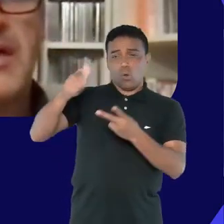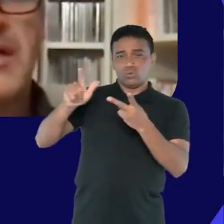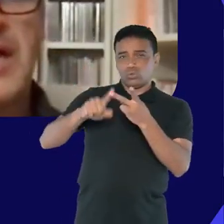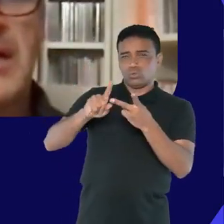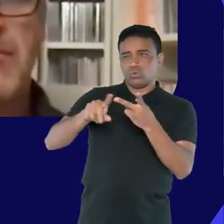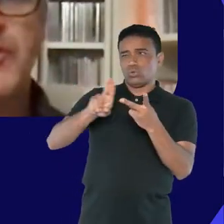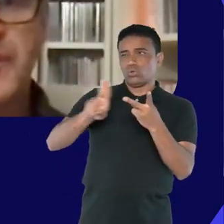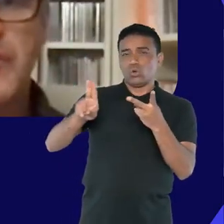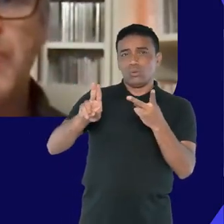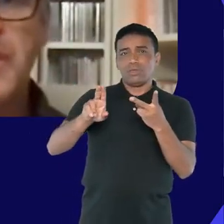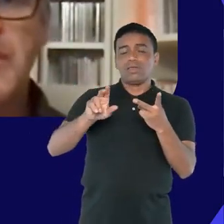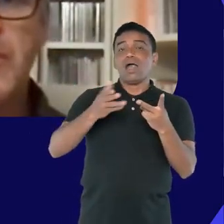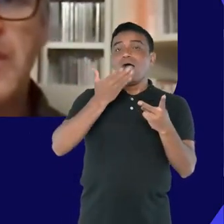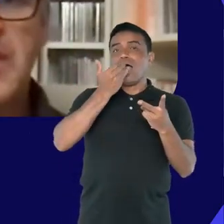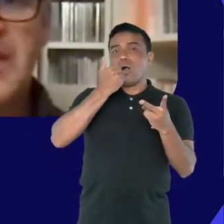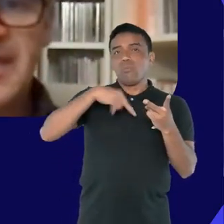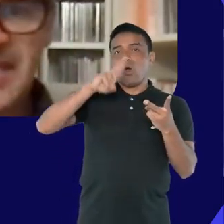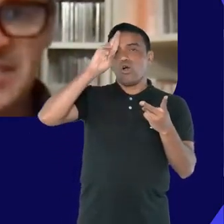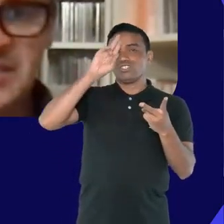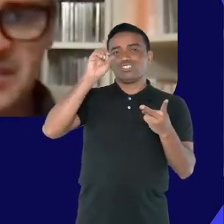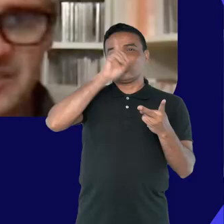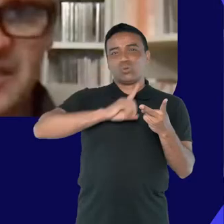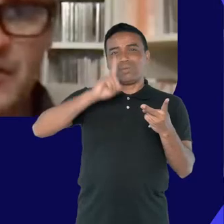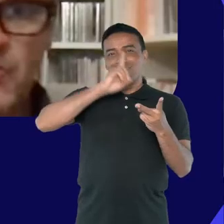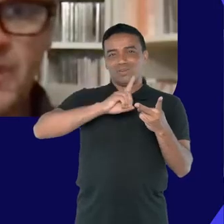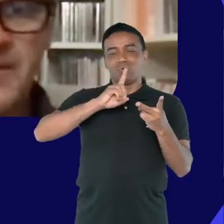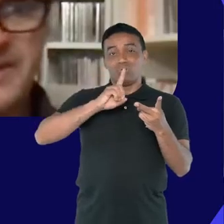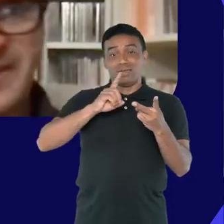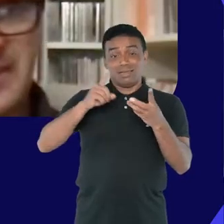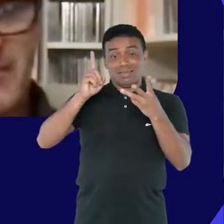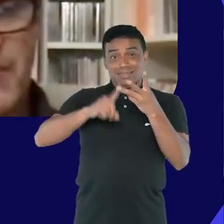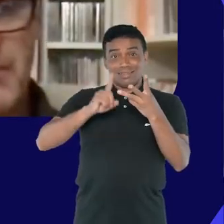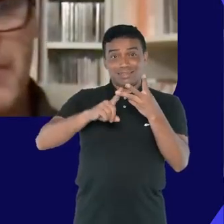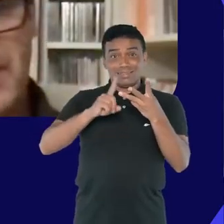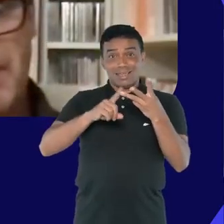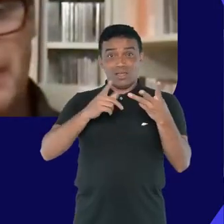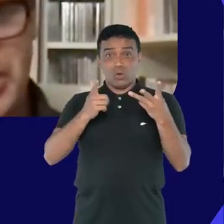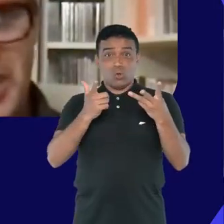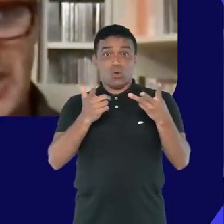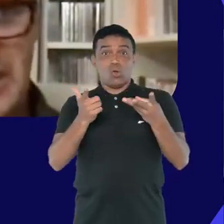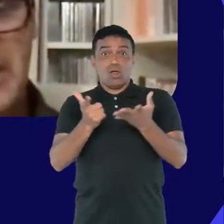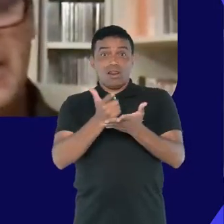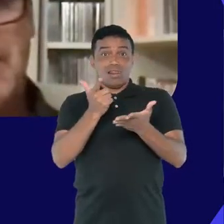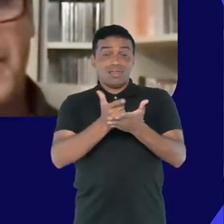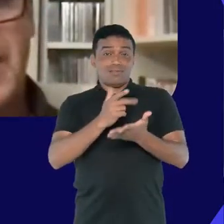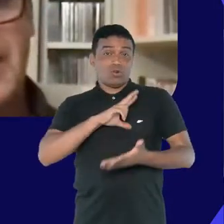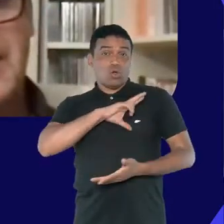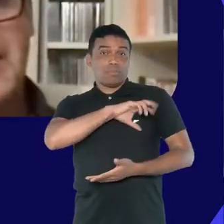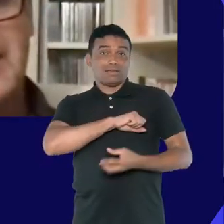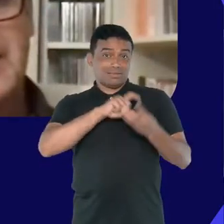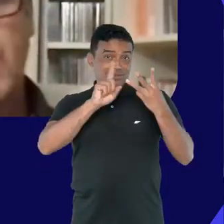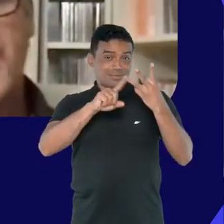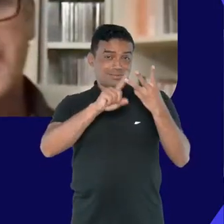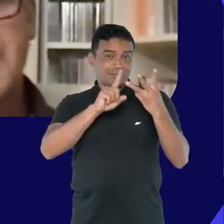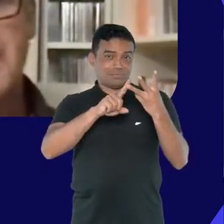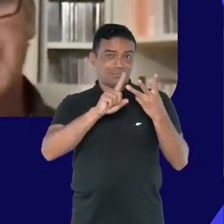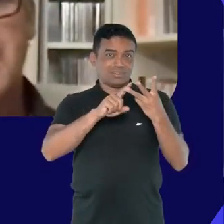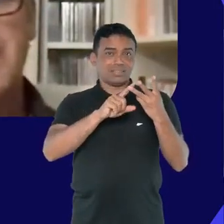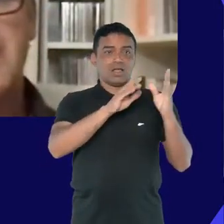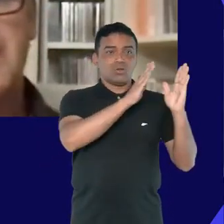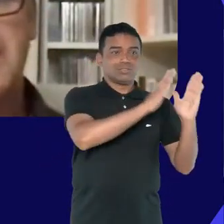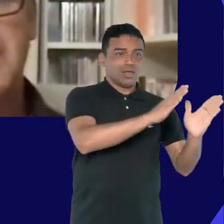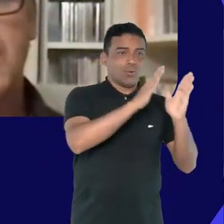chama Almoço de Domingo. E este terceiro romance, de certa forma, vai fechar essa